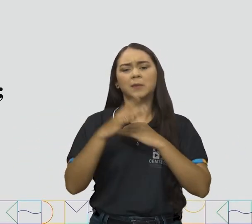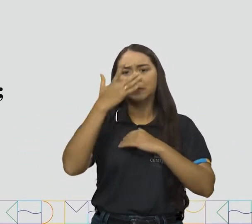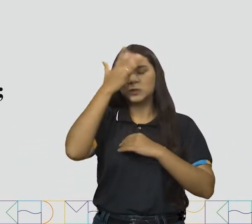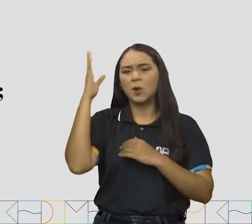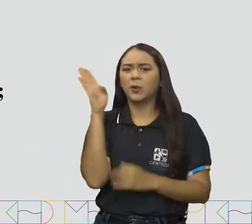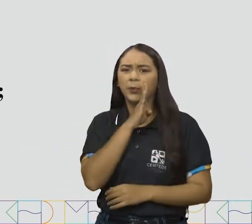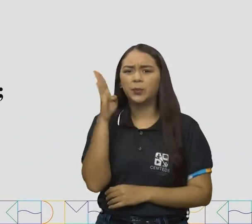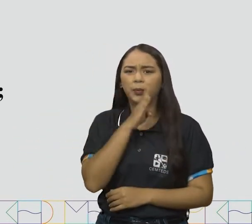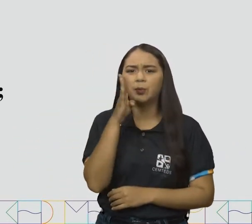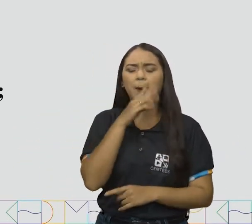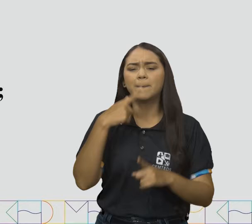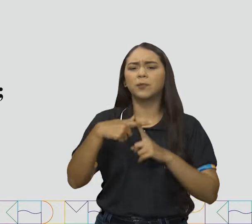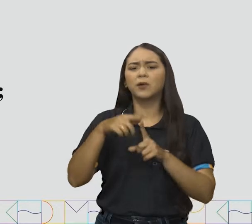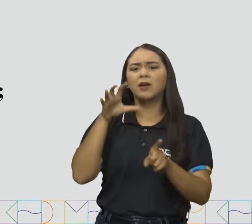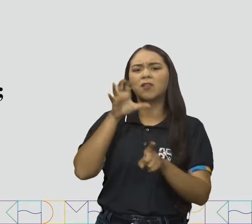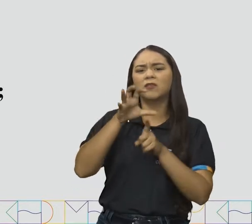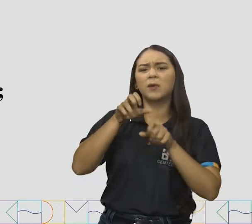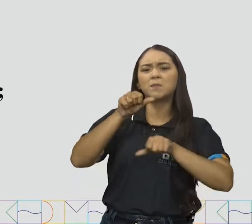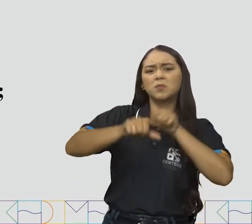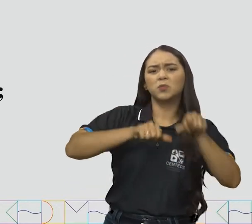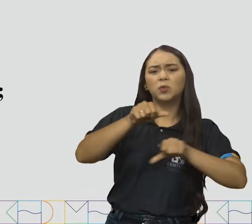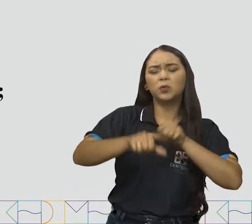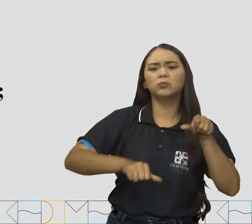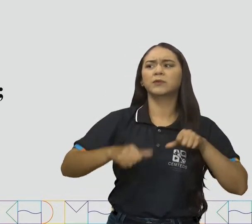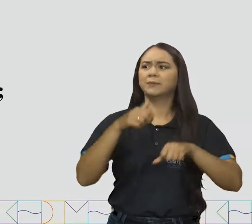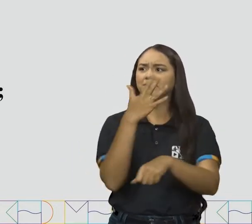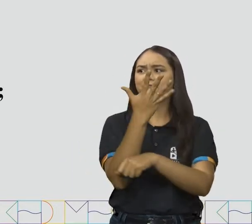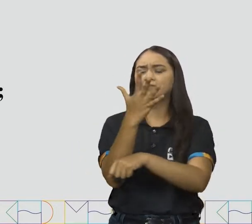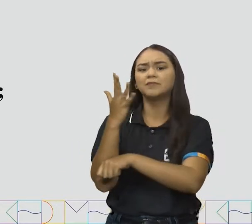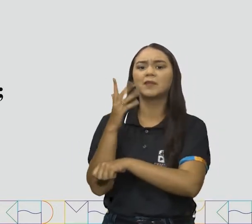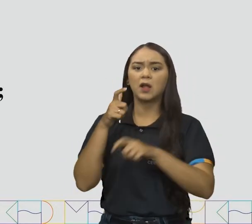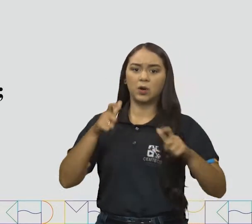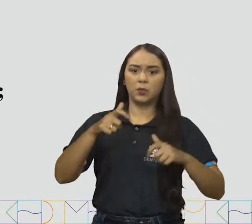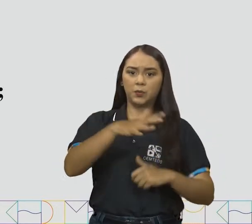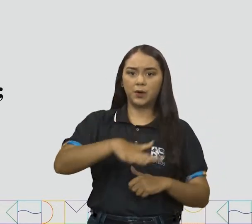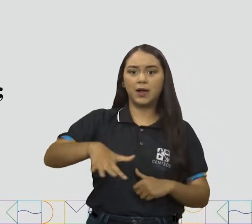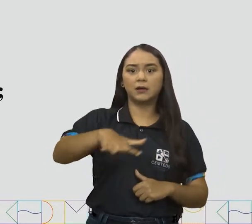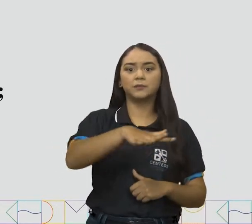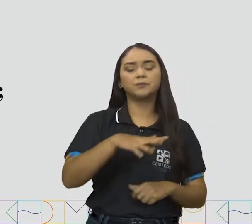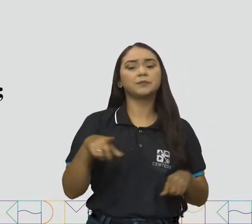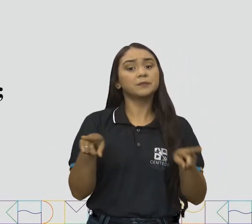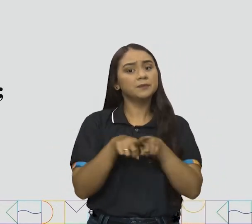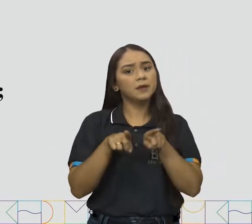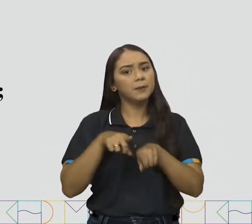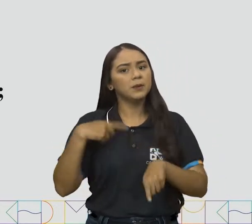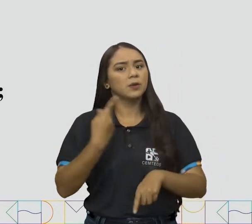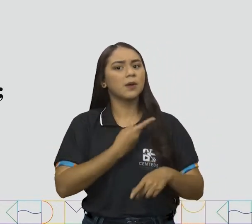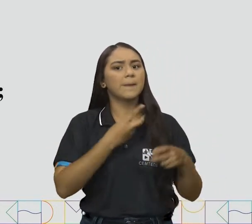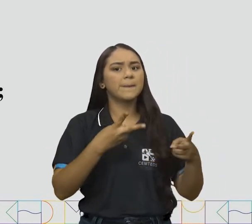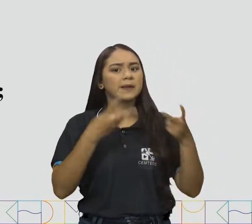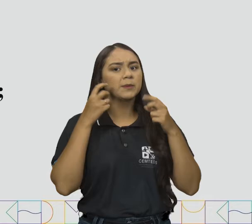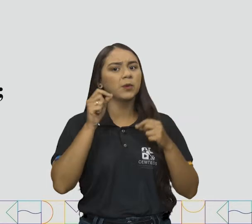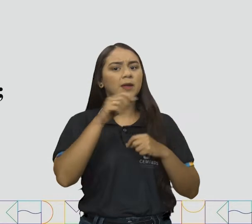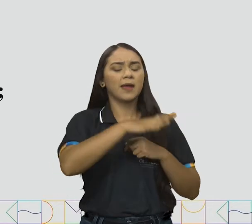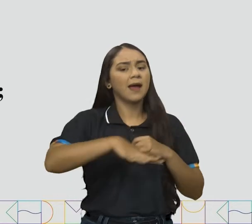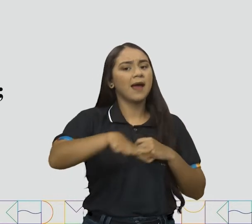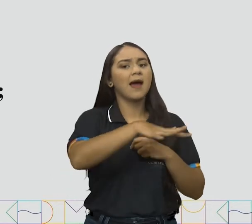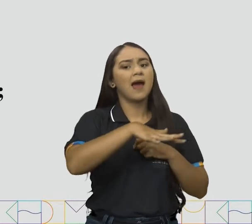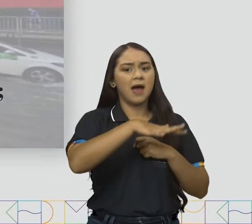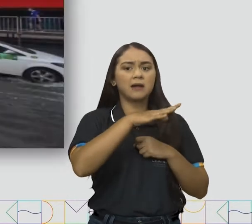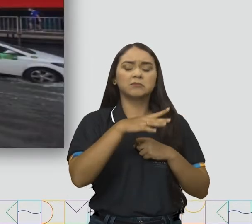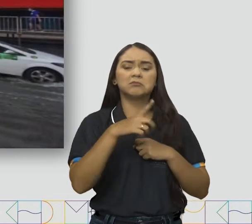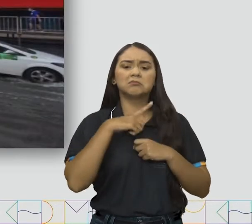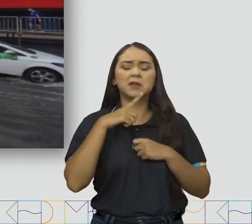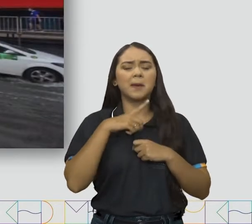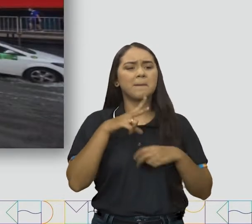acelerado, influencia diretamente nas mudanças da paisagem desse tipo de local. Notamos que o espaço nas cidades é mais